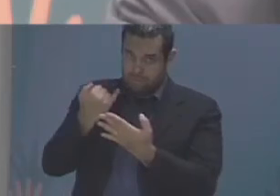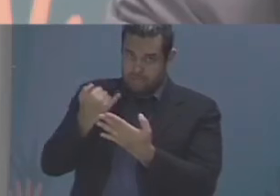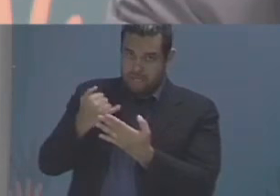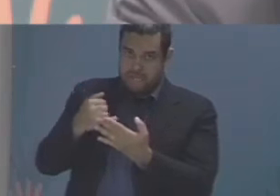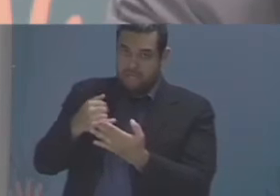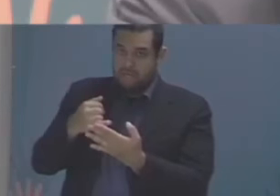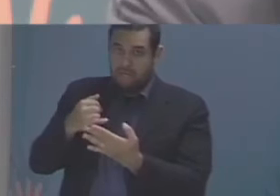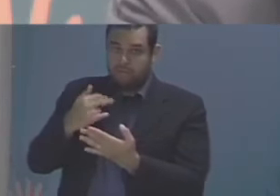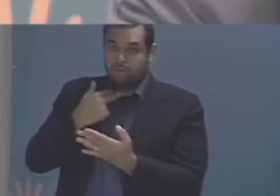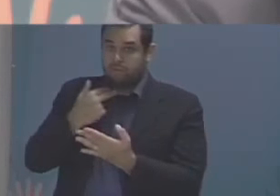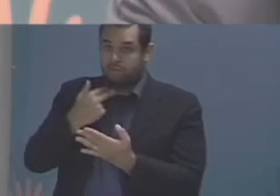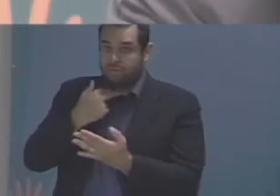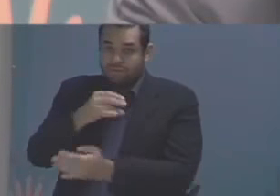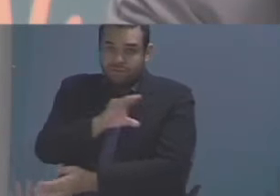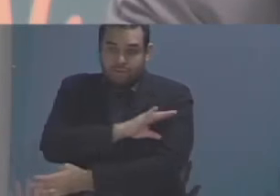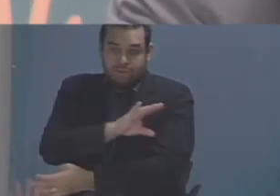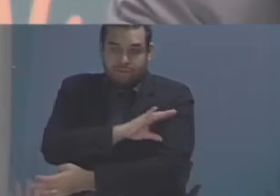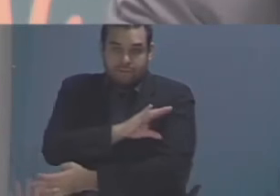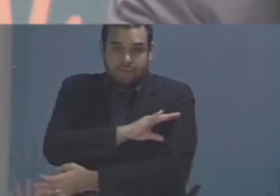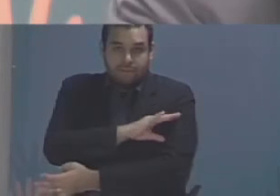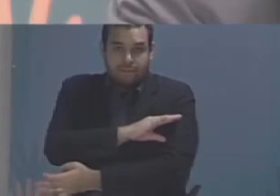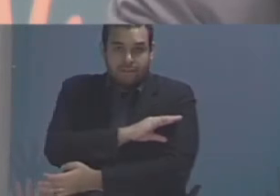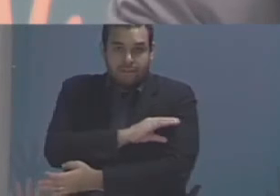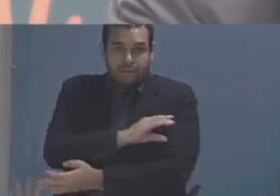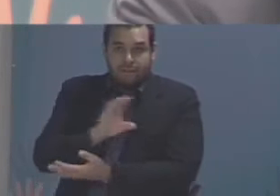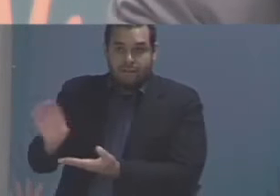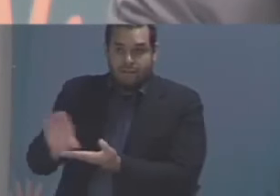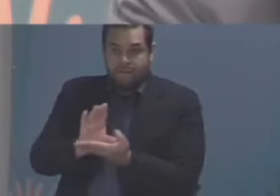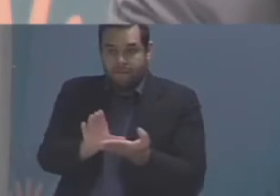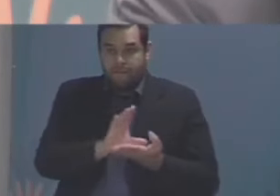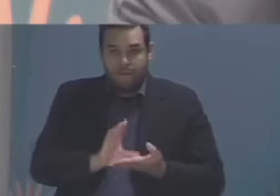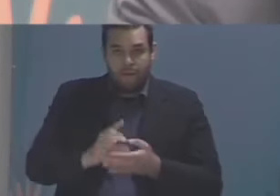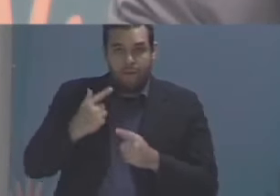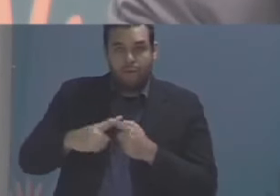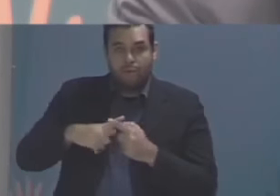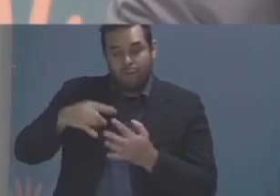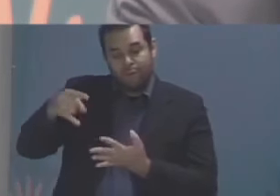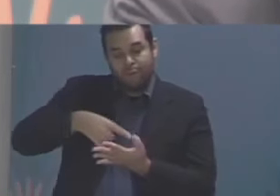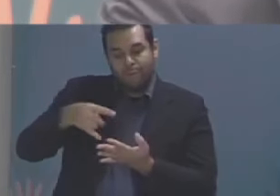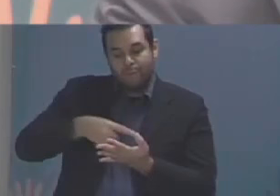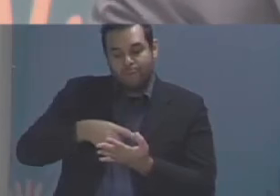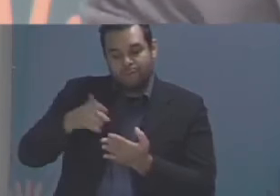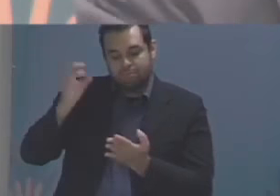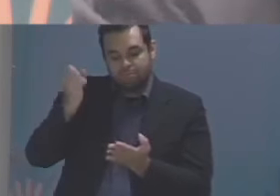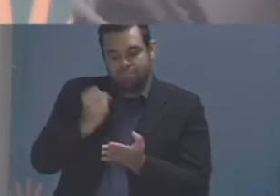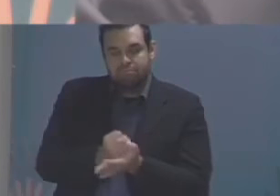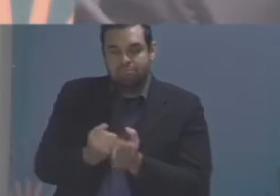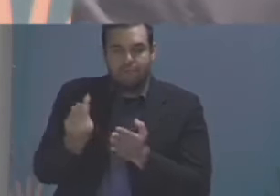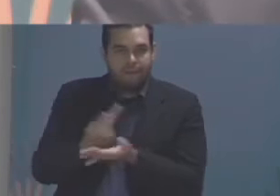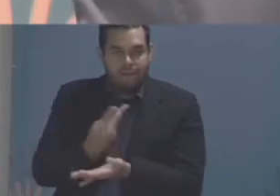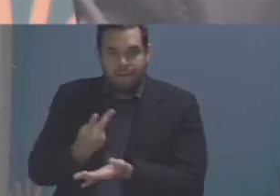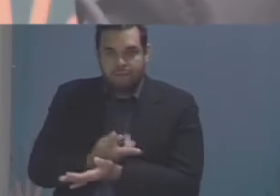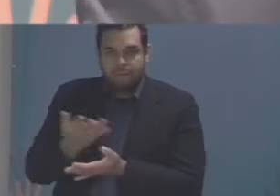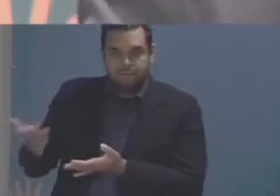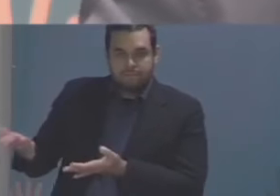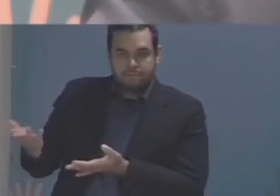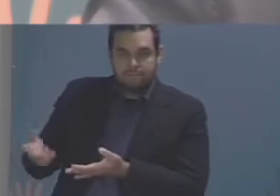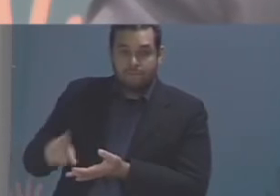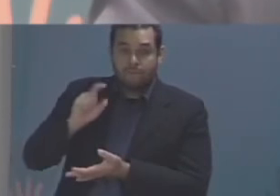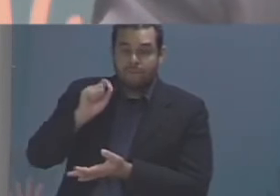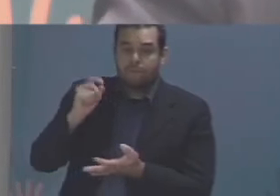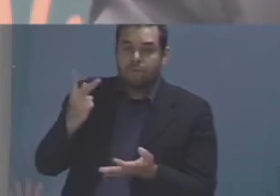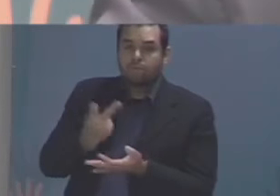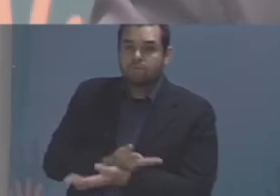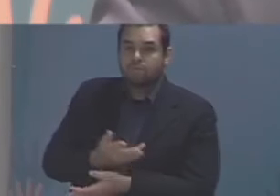está nem podendo ordenar as despesas, porque ela não está com seu registro em dia. Então, eu pergunto ao candidato, o que tem